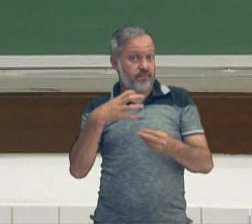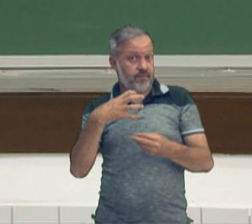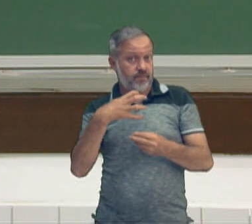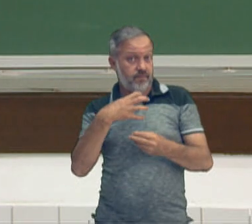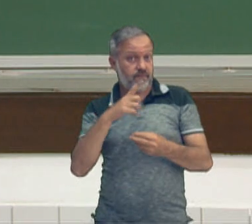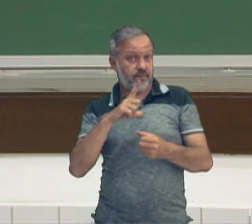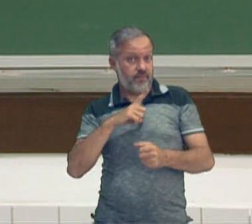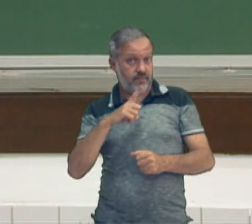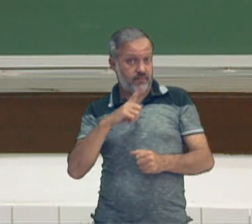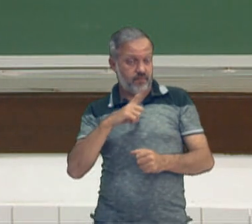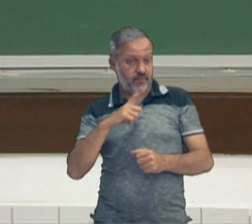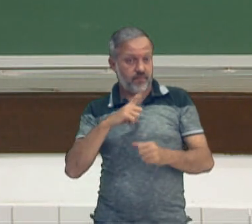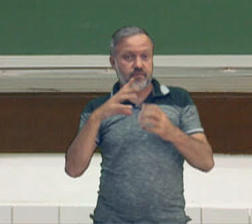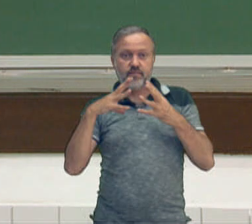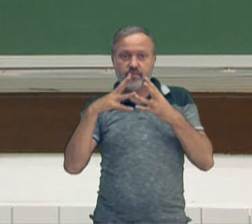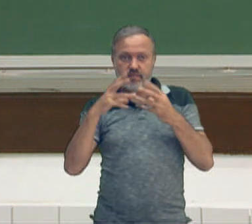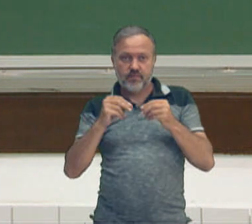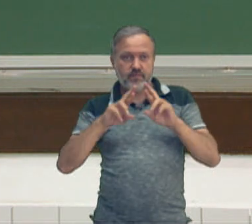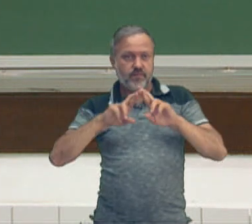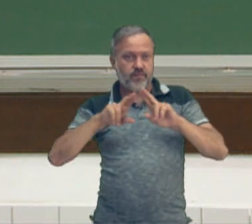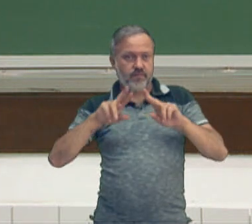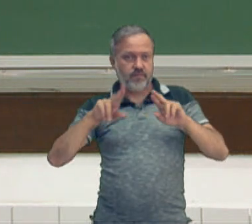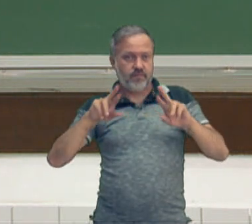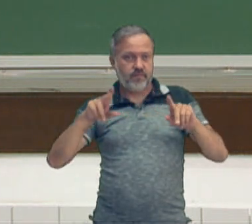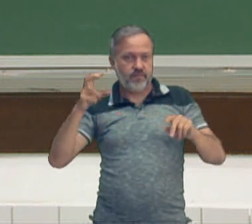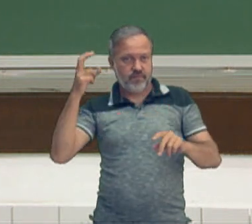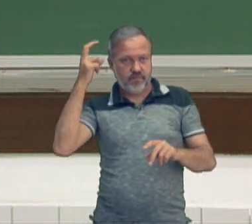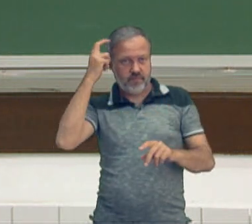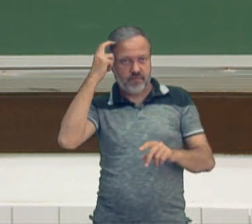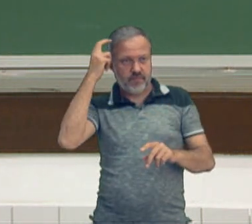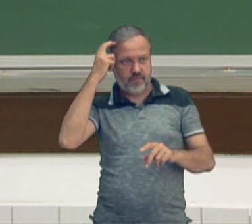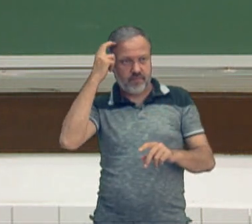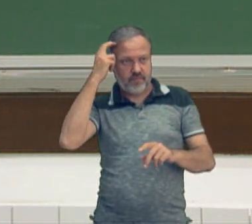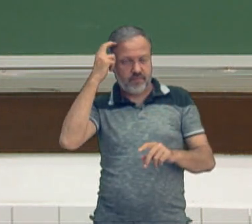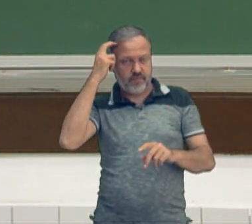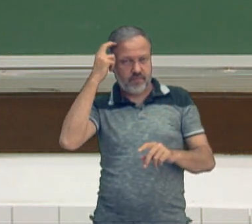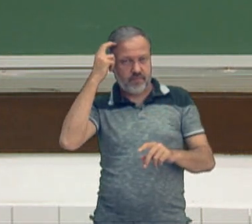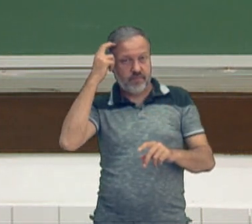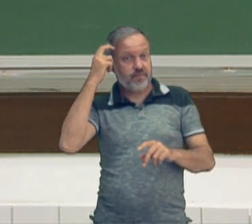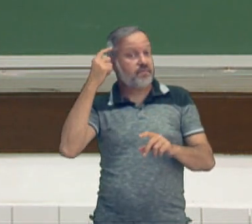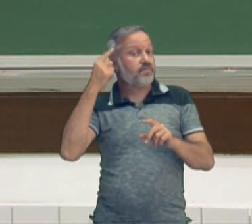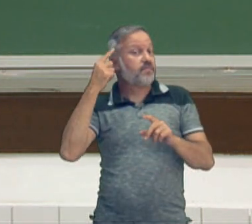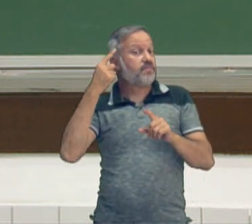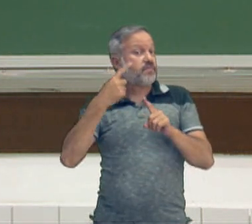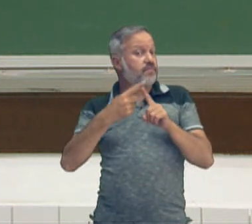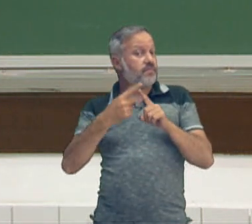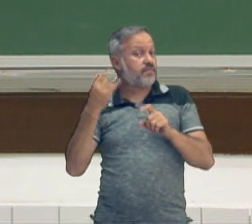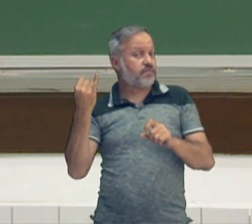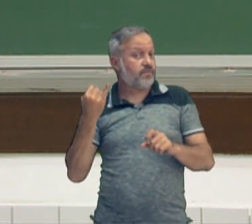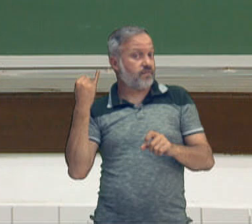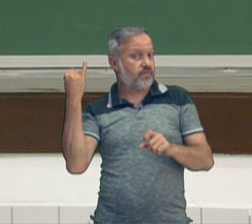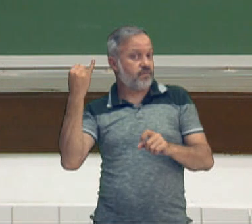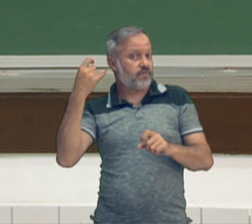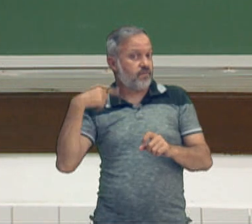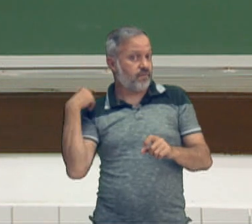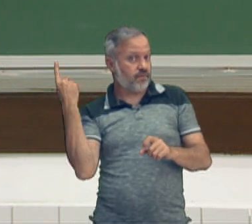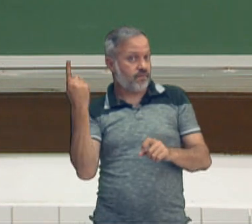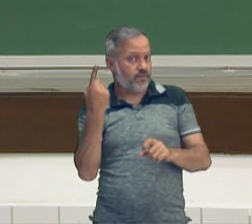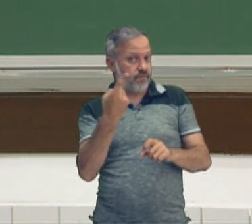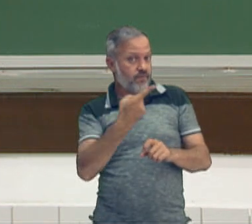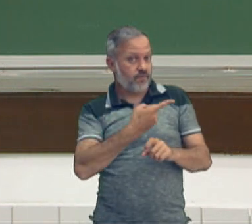consigo toda essa diversidade cultural e que enriquece, na verdade, o continente